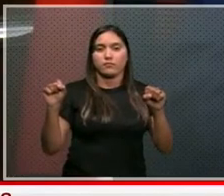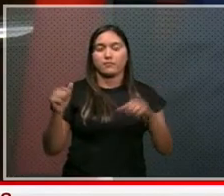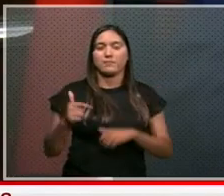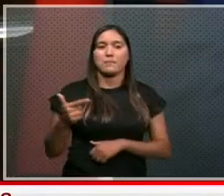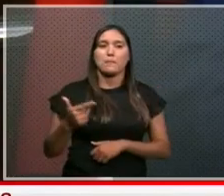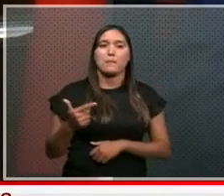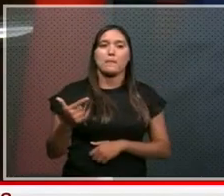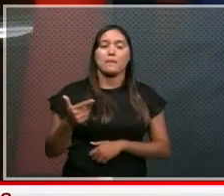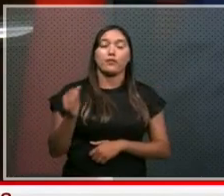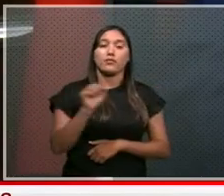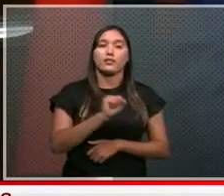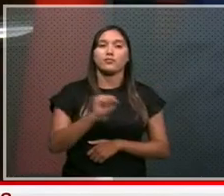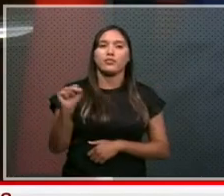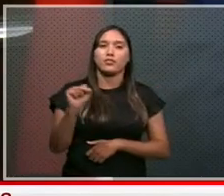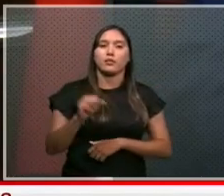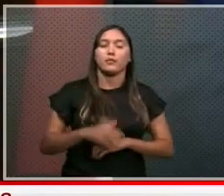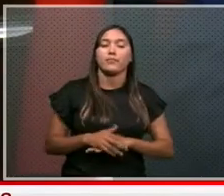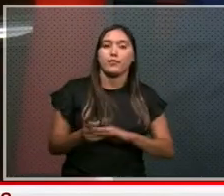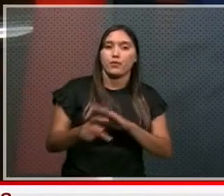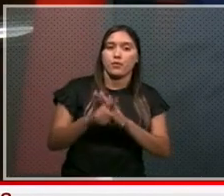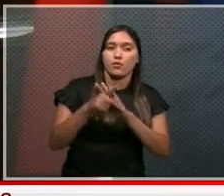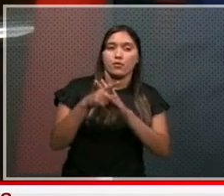muito já